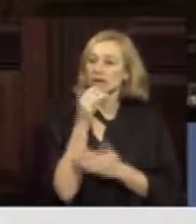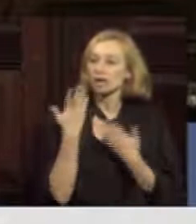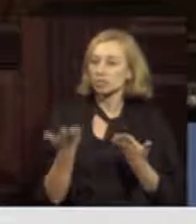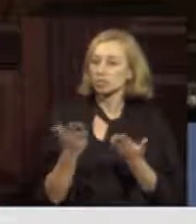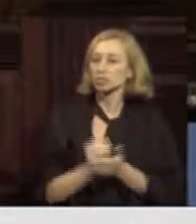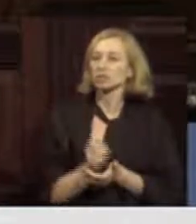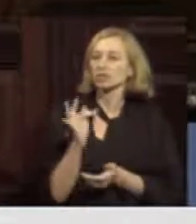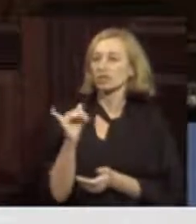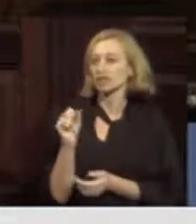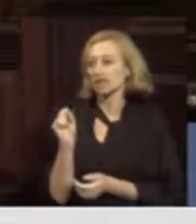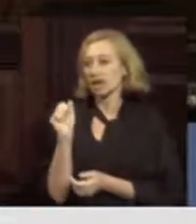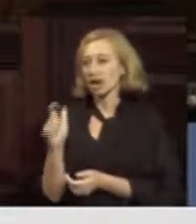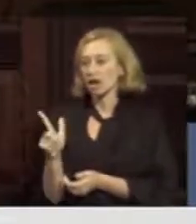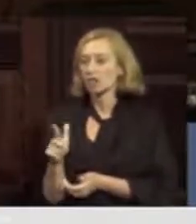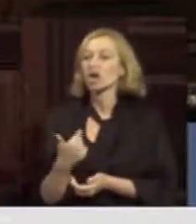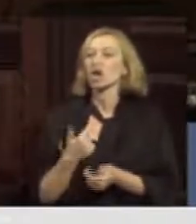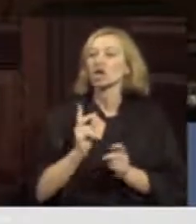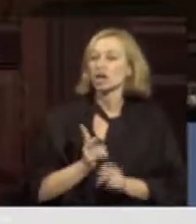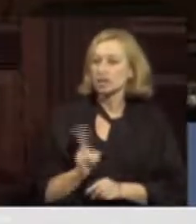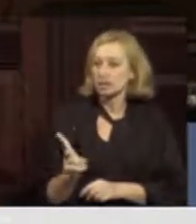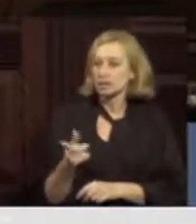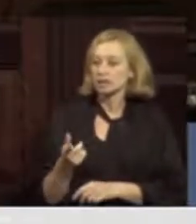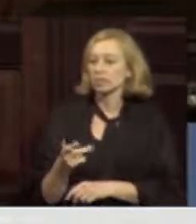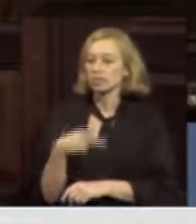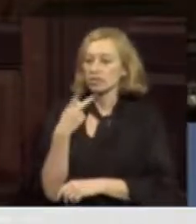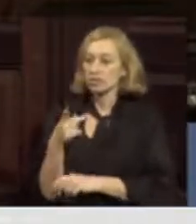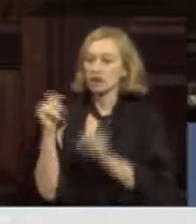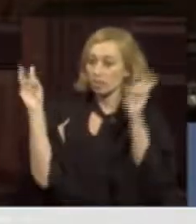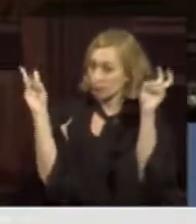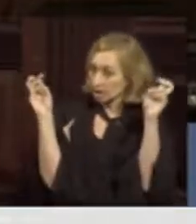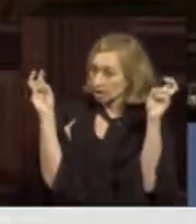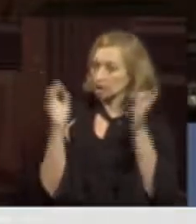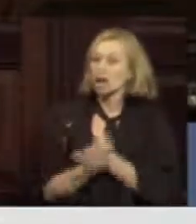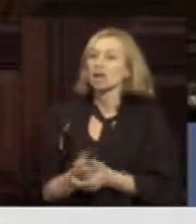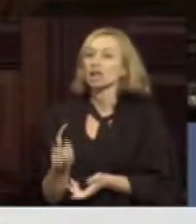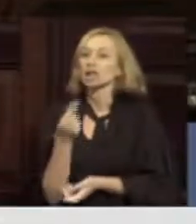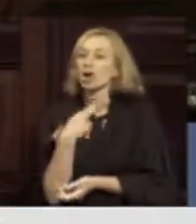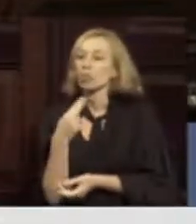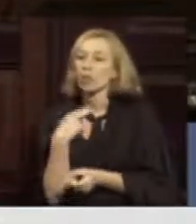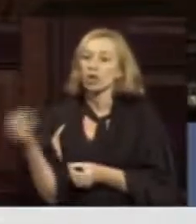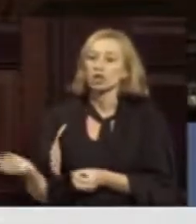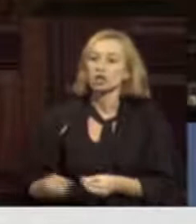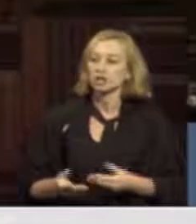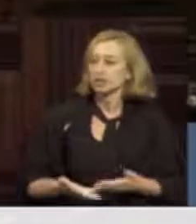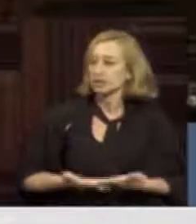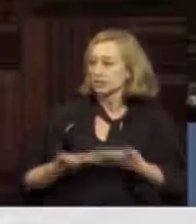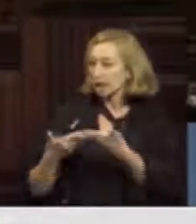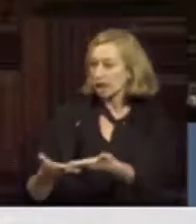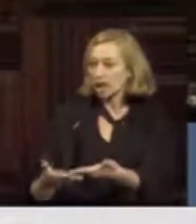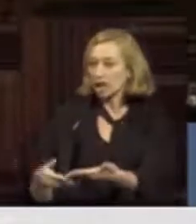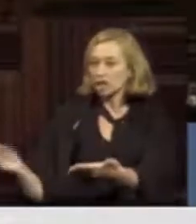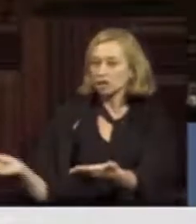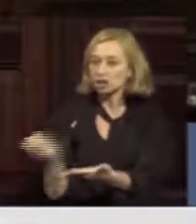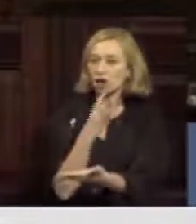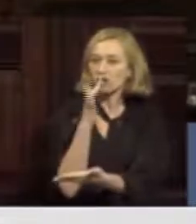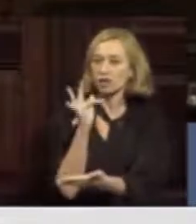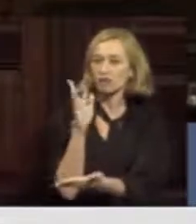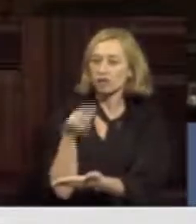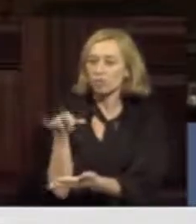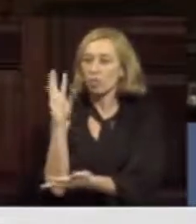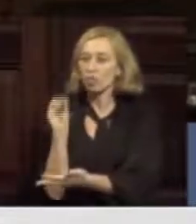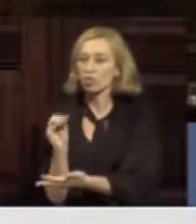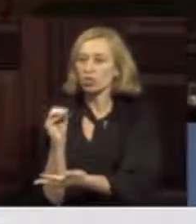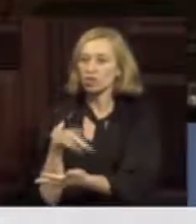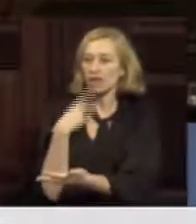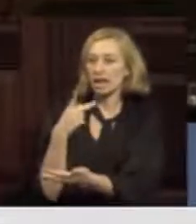fiscais, eu sempre faço parênteses. Não pode pegar Nova Friburgo e dizer que, porque Nova Friburgo dá